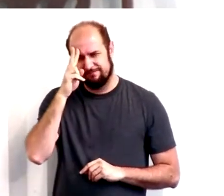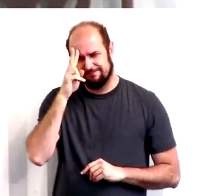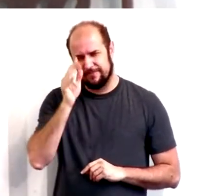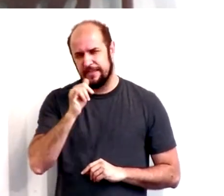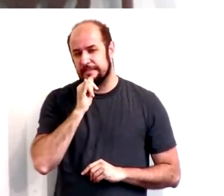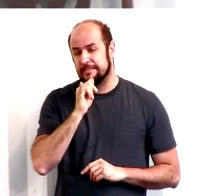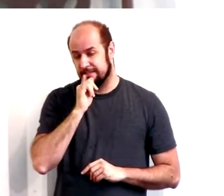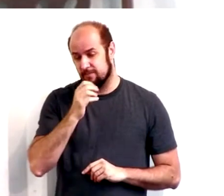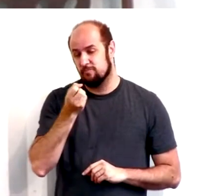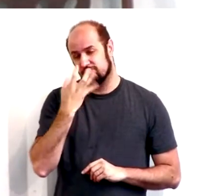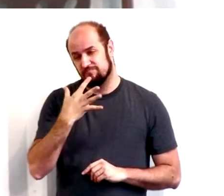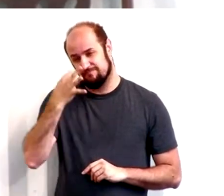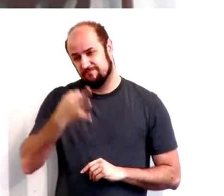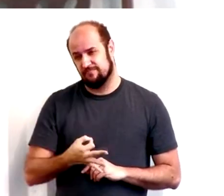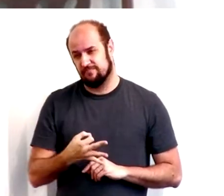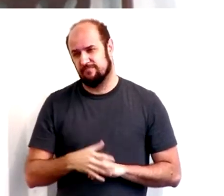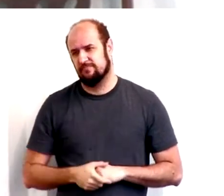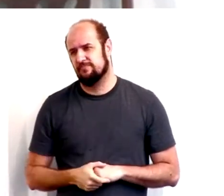também despedir.